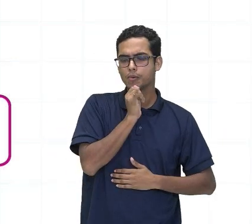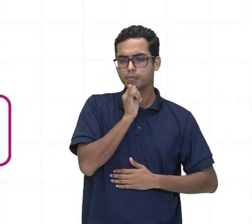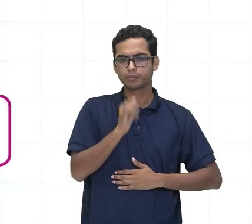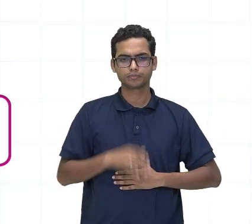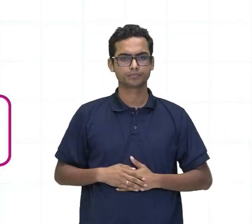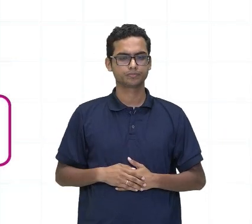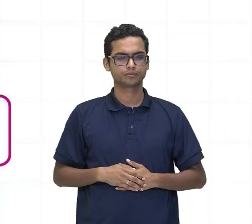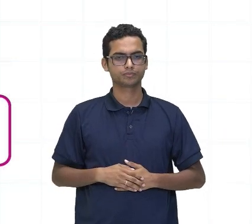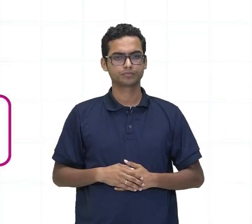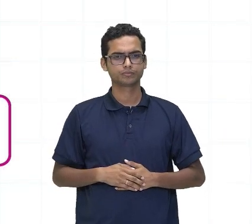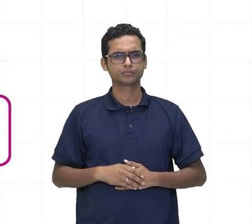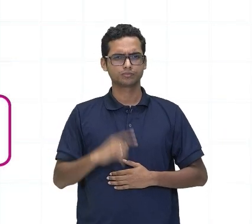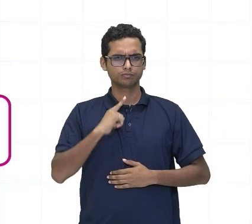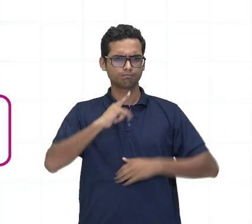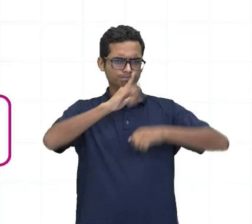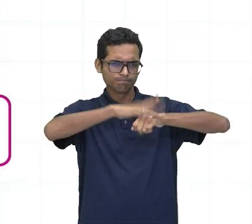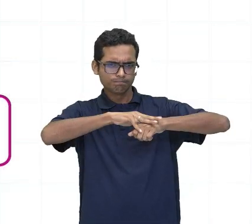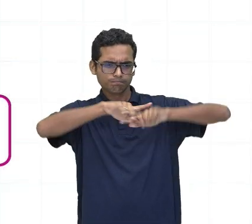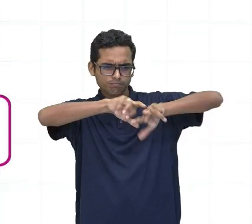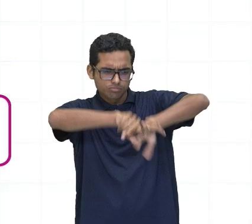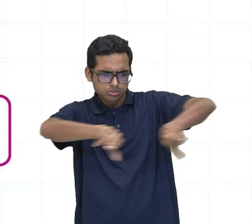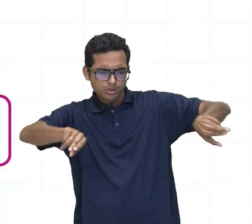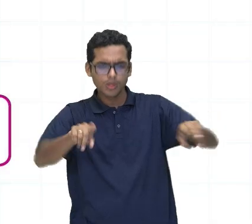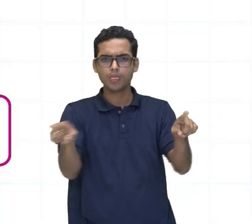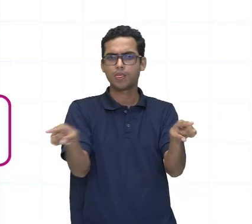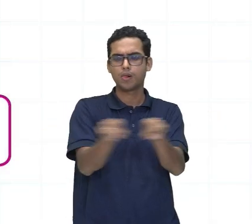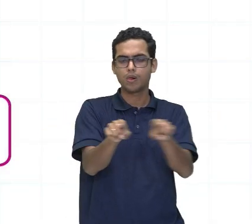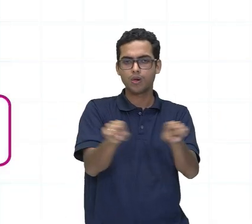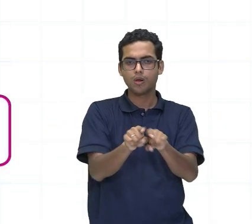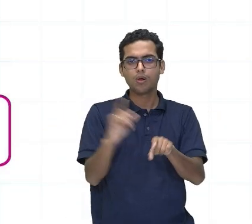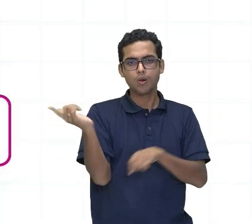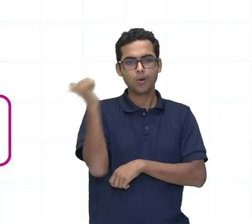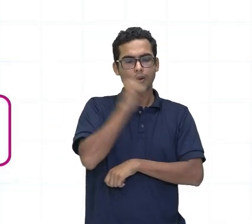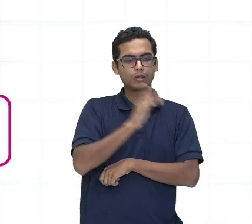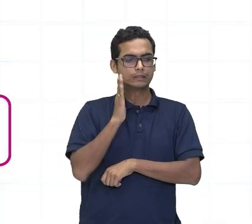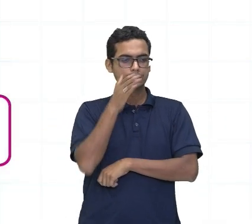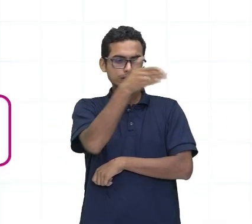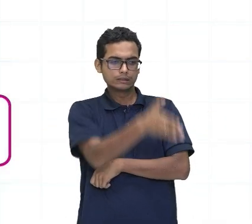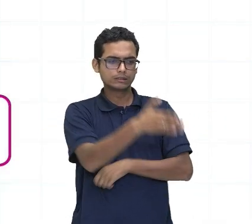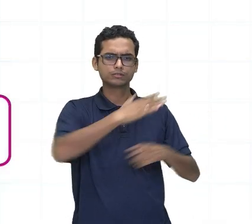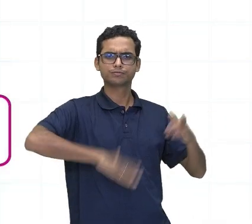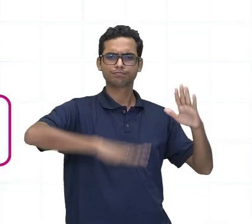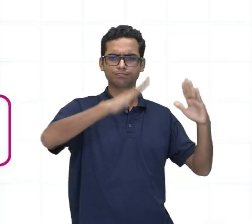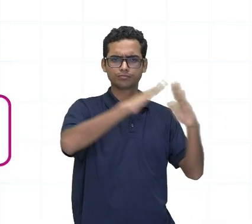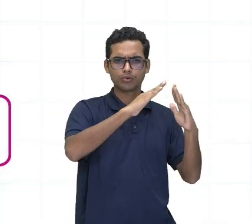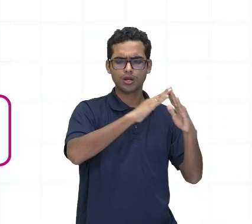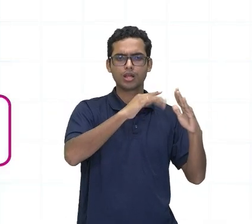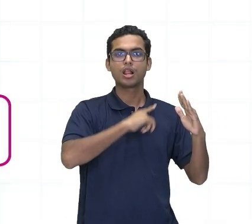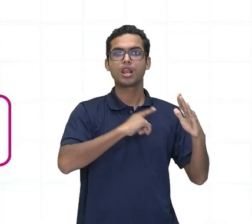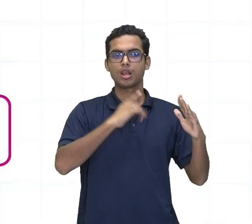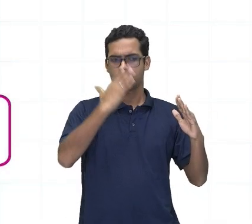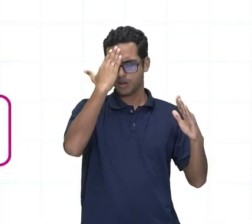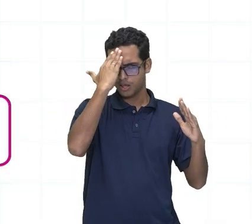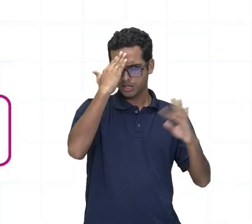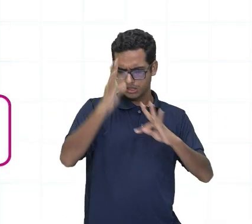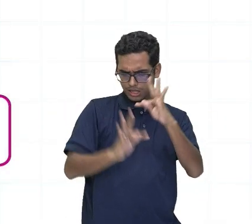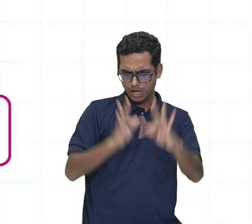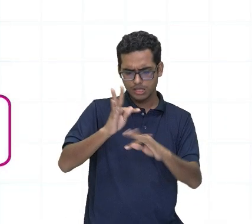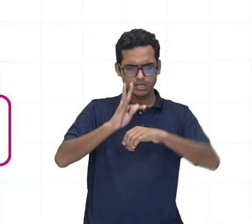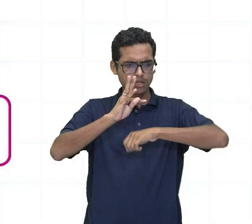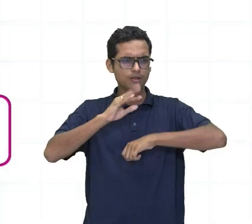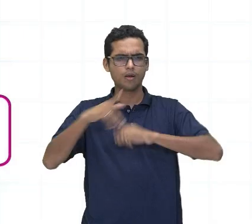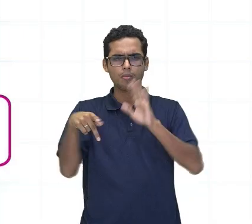essas doenças, como prevenir, vocês podem já chegar em casa falando, olha, sabia que quando a gente trata aqui da dengue, a gente não pode tratar só a dengue,